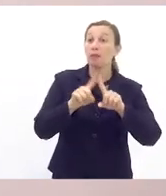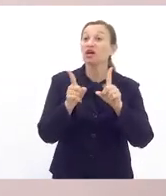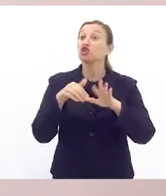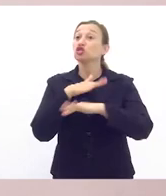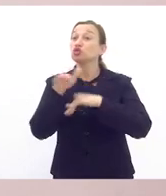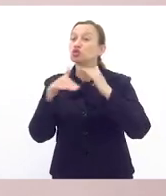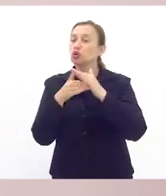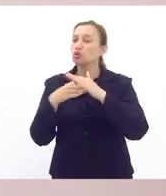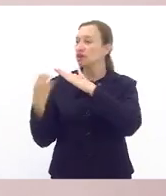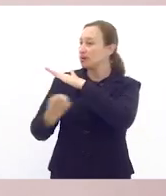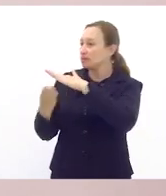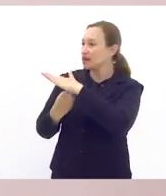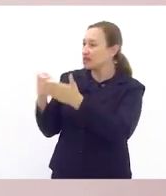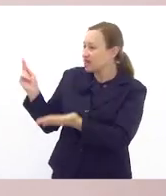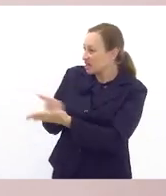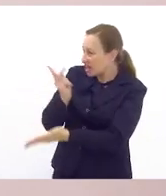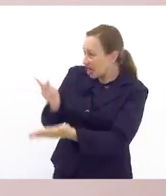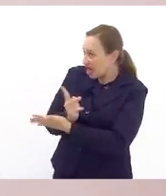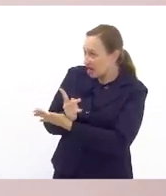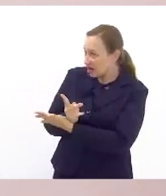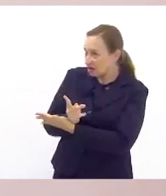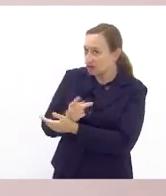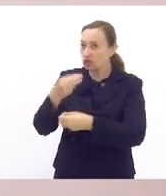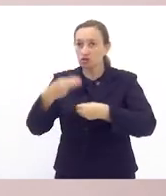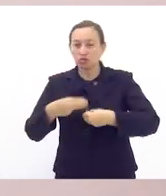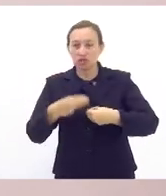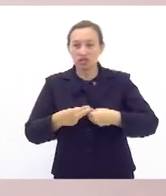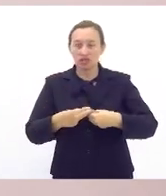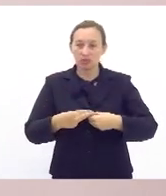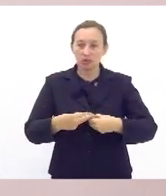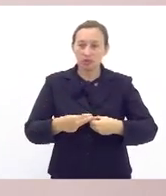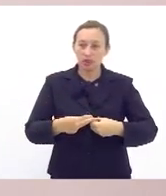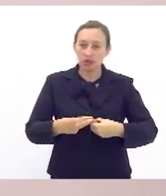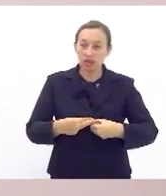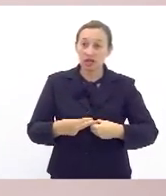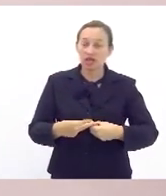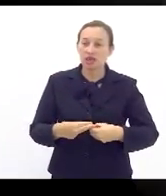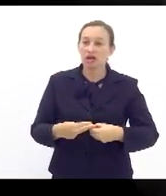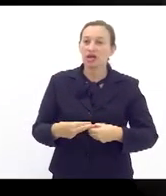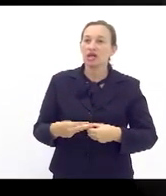Que vacilo do município ele faz assim ó